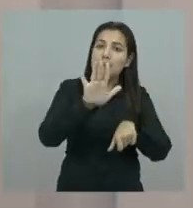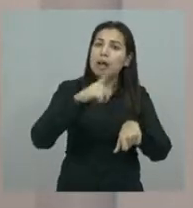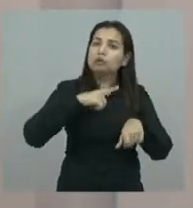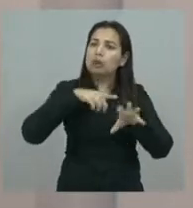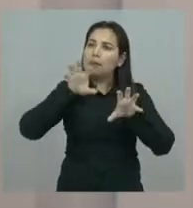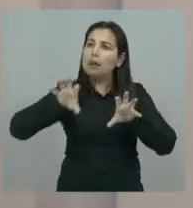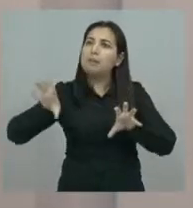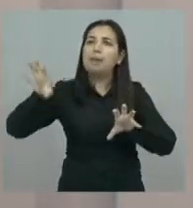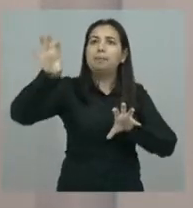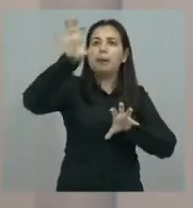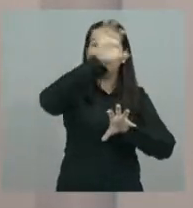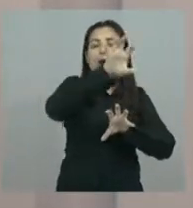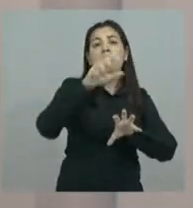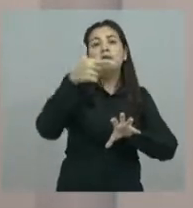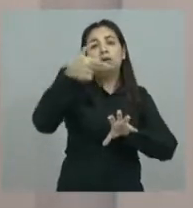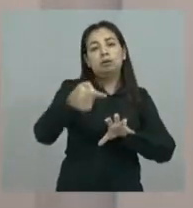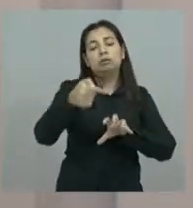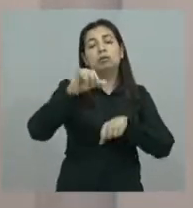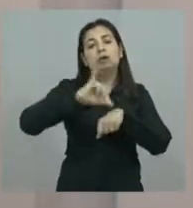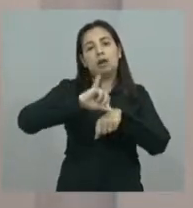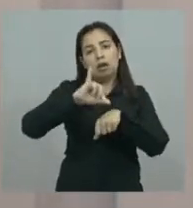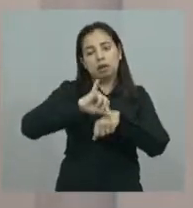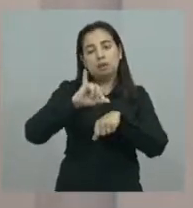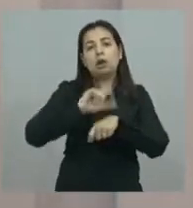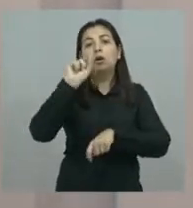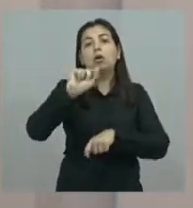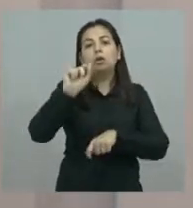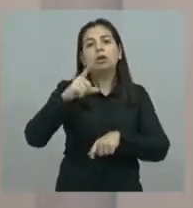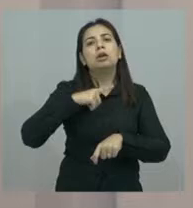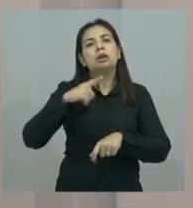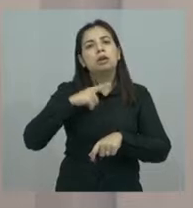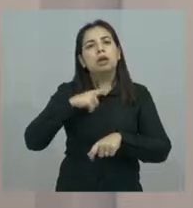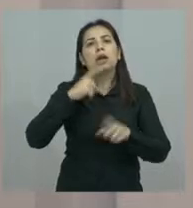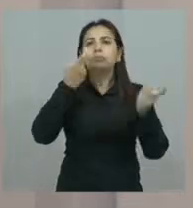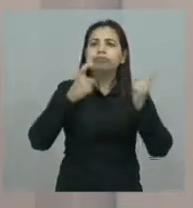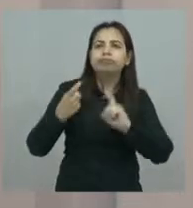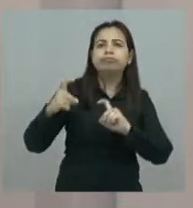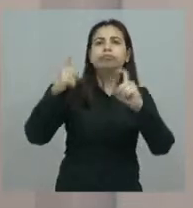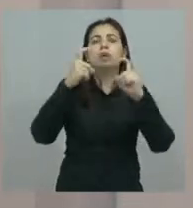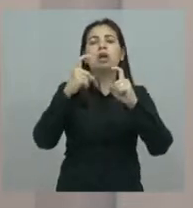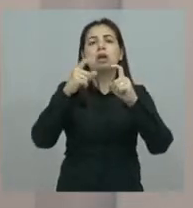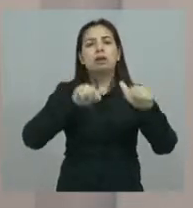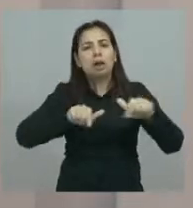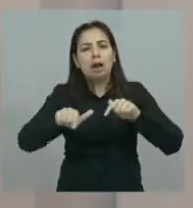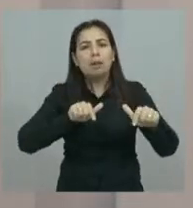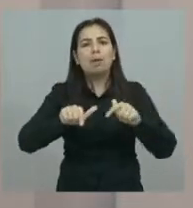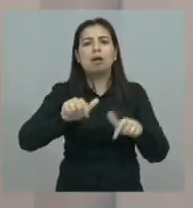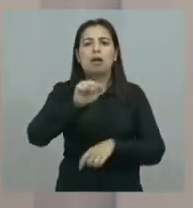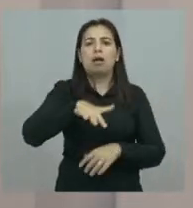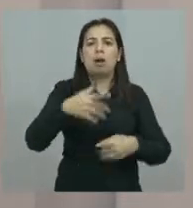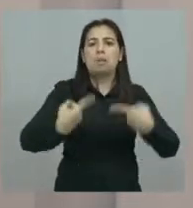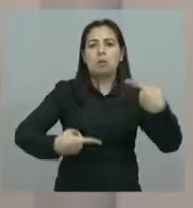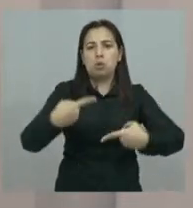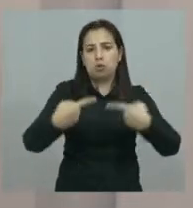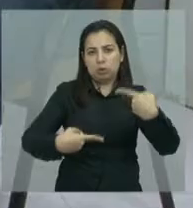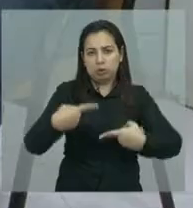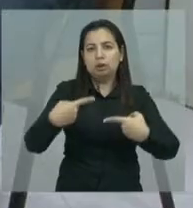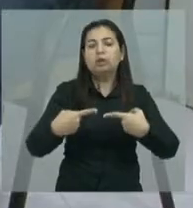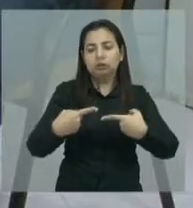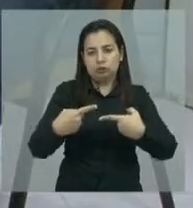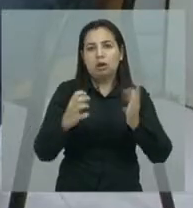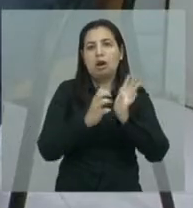do Brasil, para que a gente trabalhe a política de AIDS para este público, né? Qual é o nosso